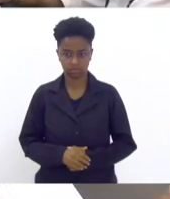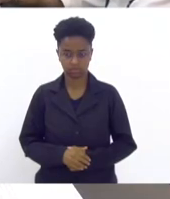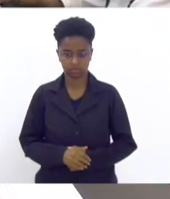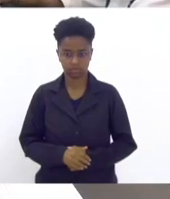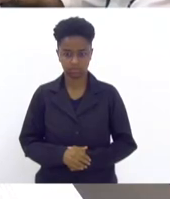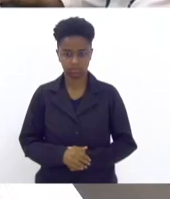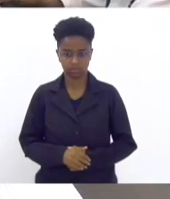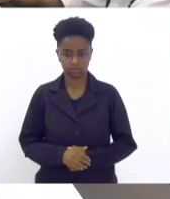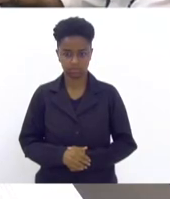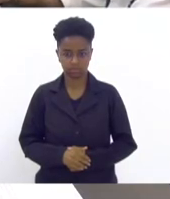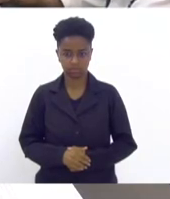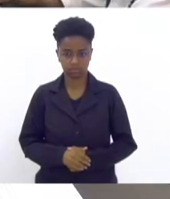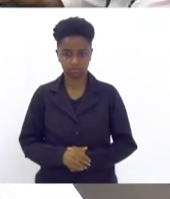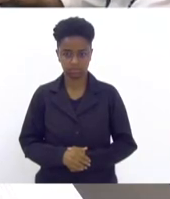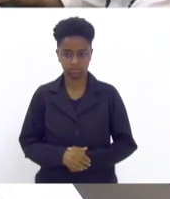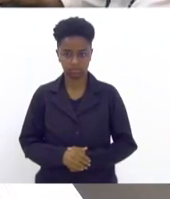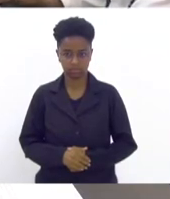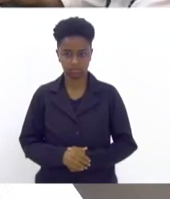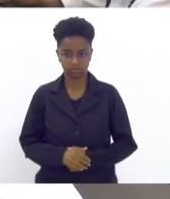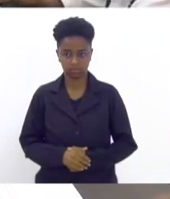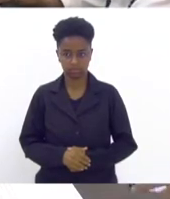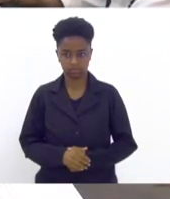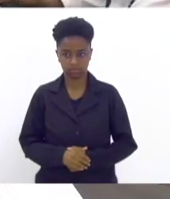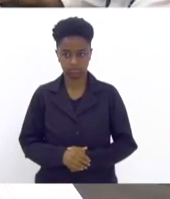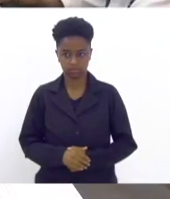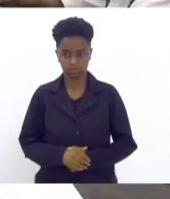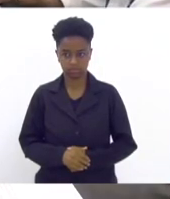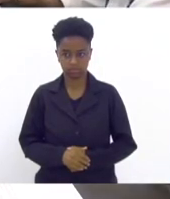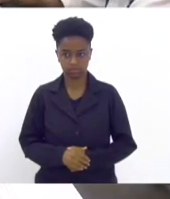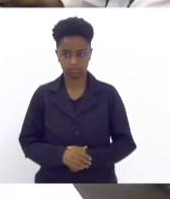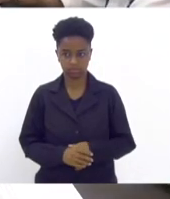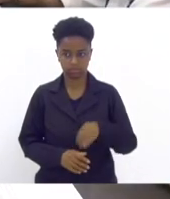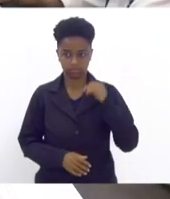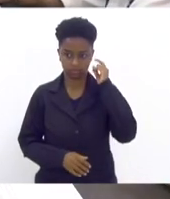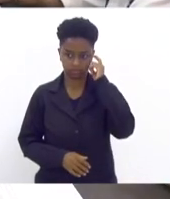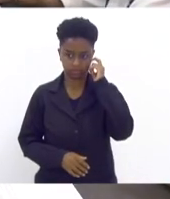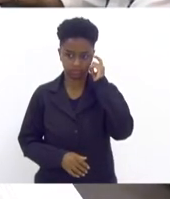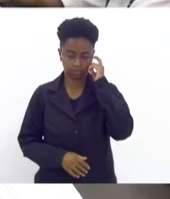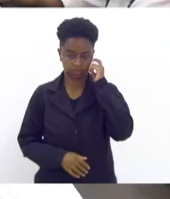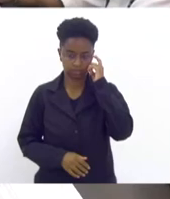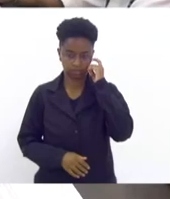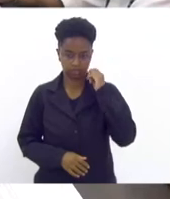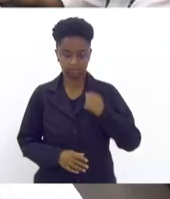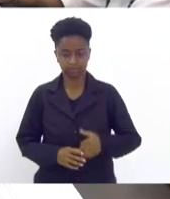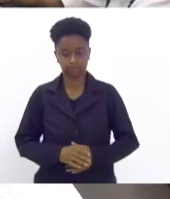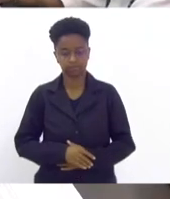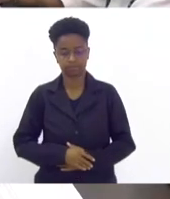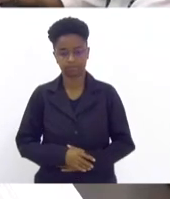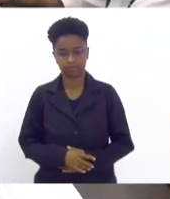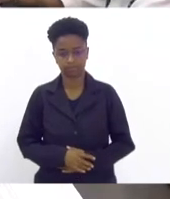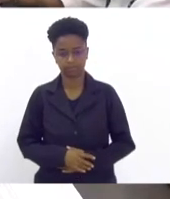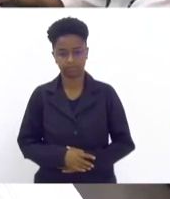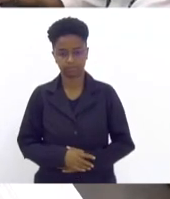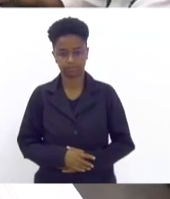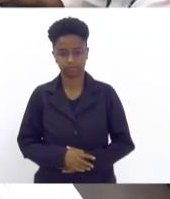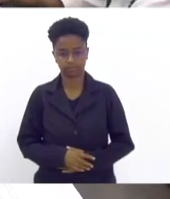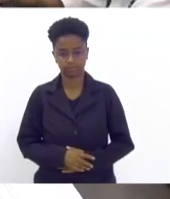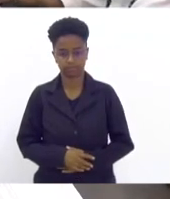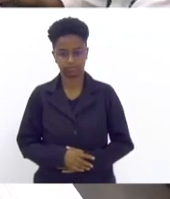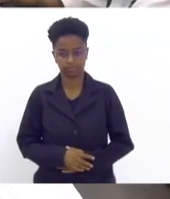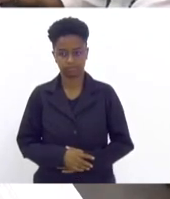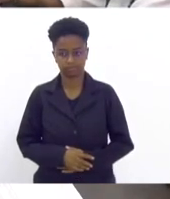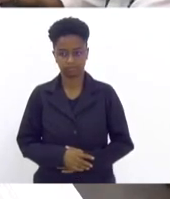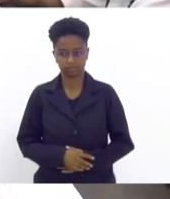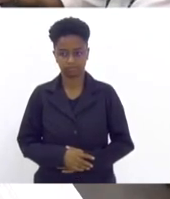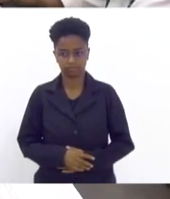dos hospitais públicos de unidades de pronto atendimento a disponibilizarem conexão Wi-Fi gratuitamente aos